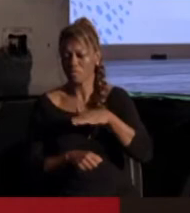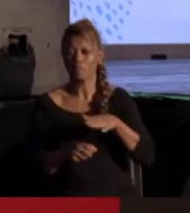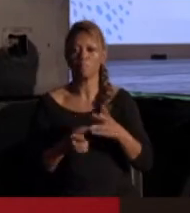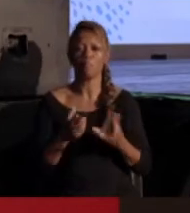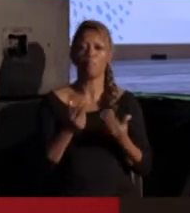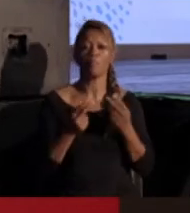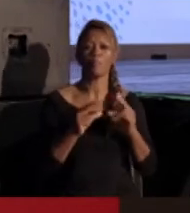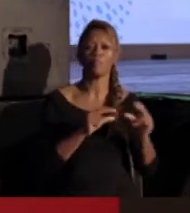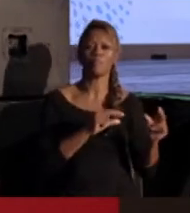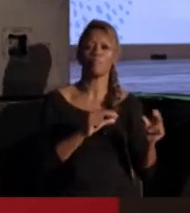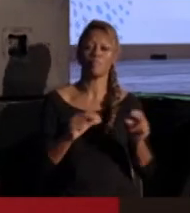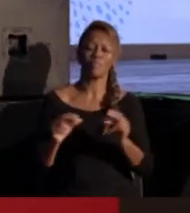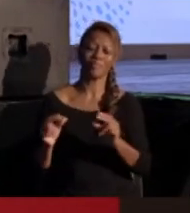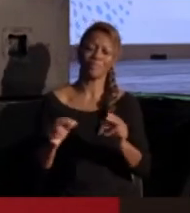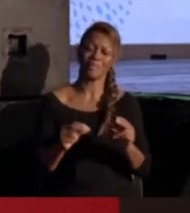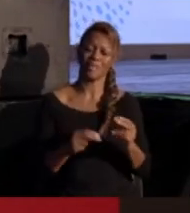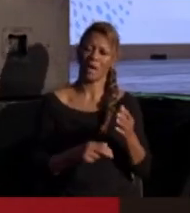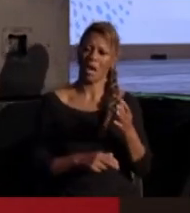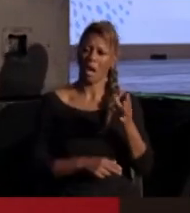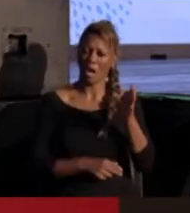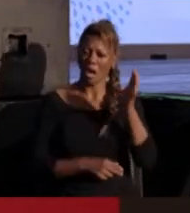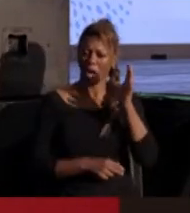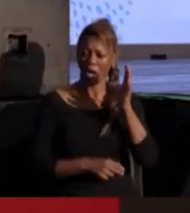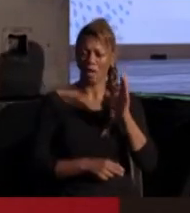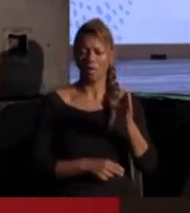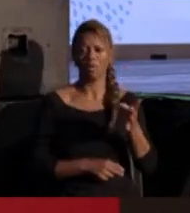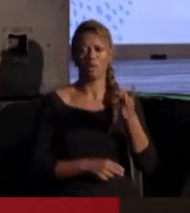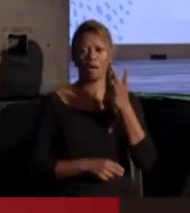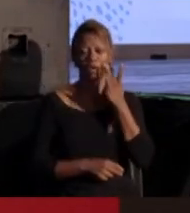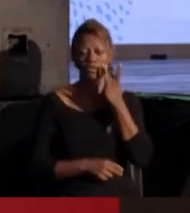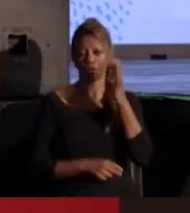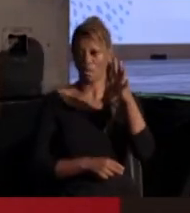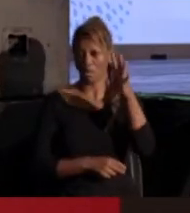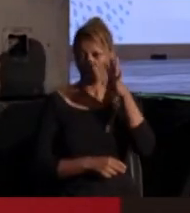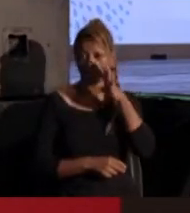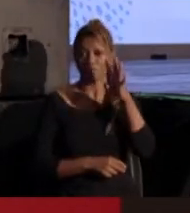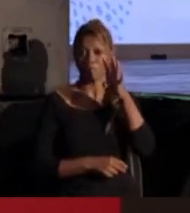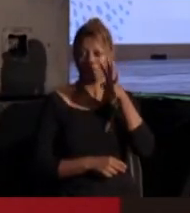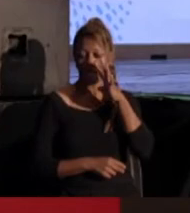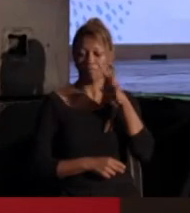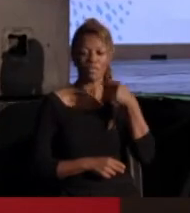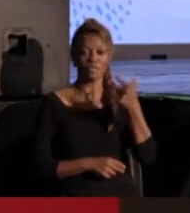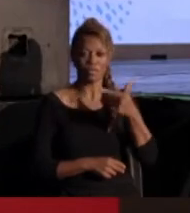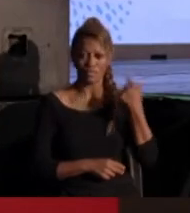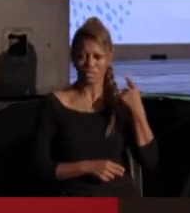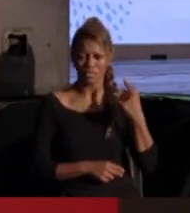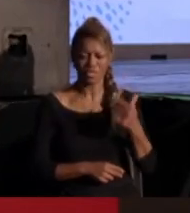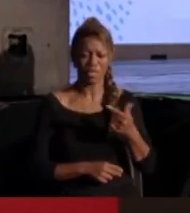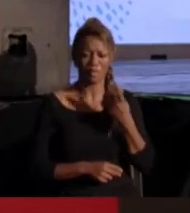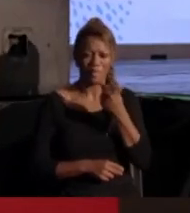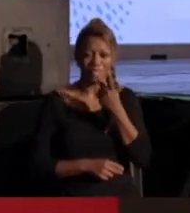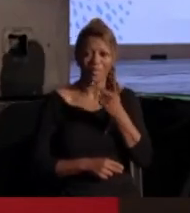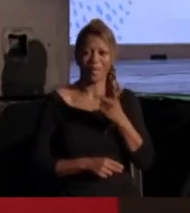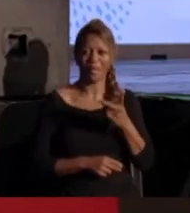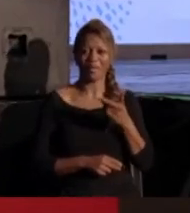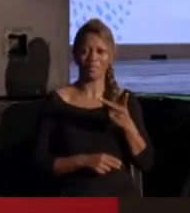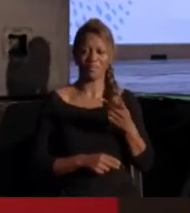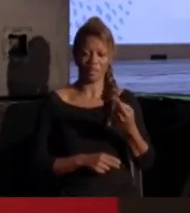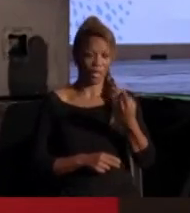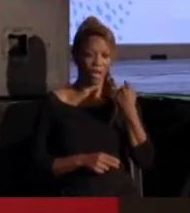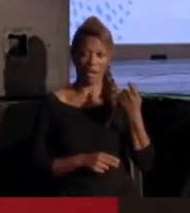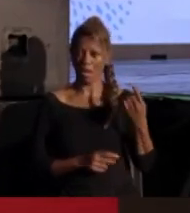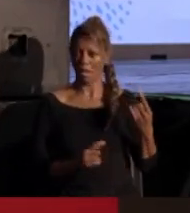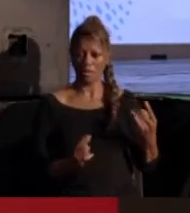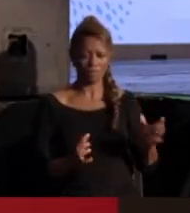E ele disse, eu me admirava muito da capacidade e da coragem que eu tinha para falar. Ele dizia, porque quando eu estava na minha